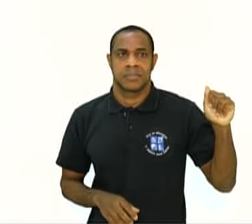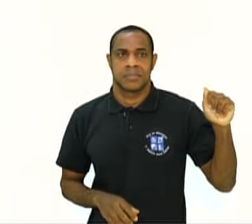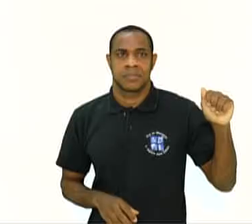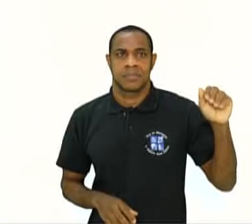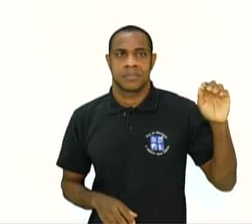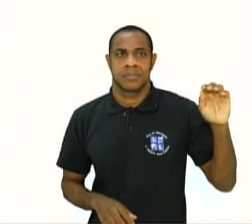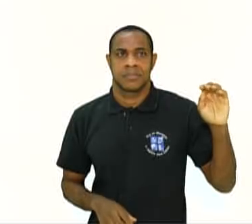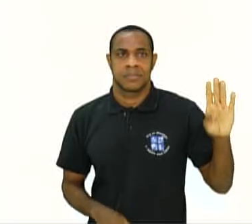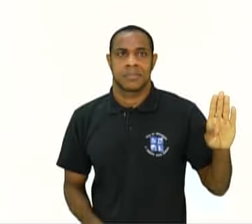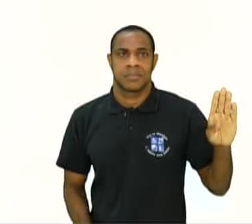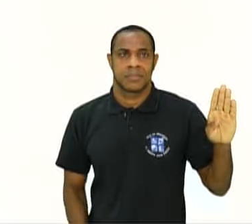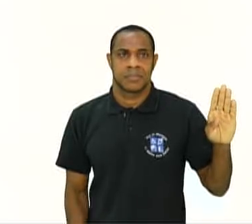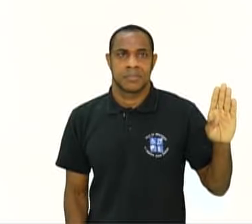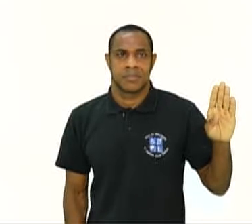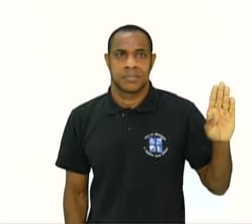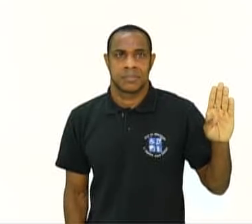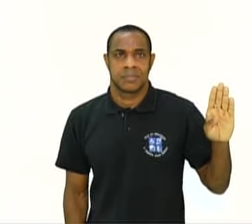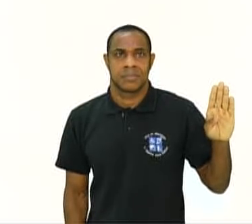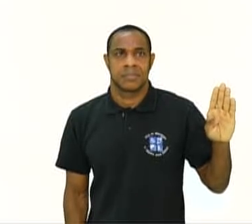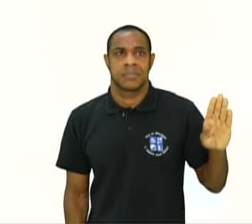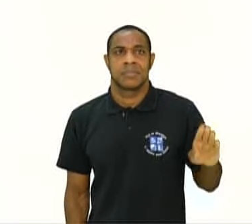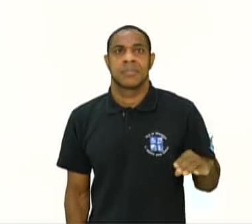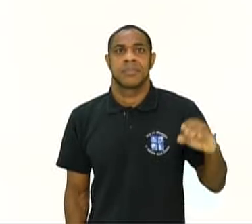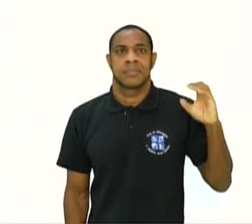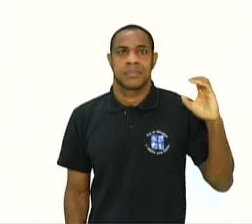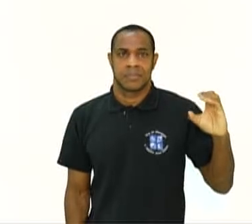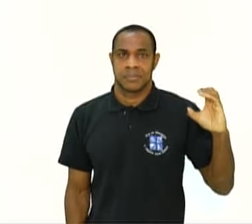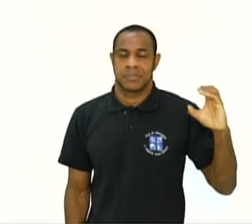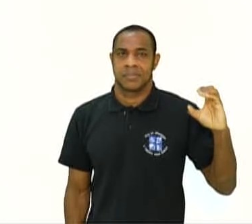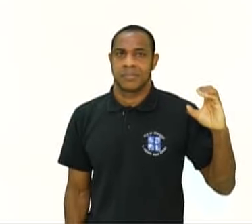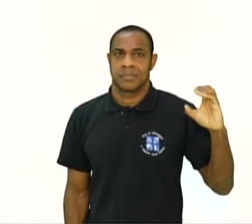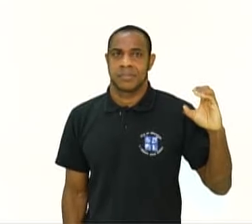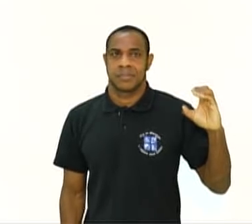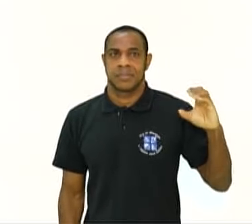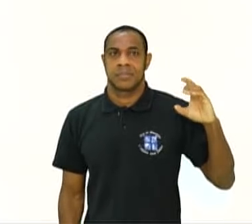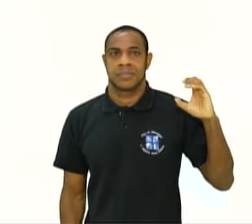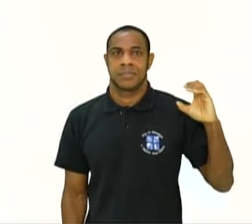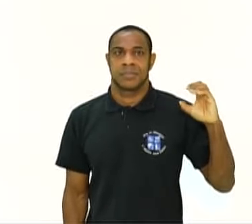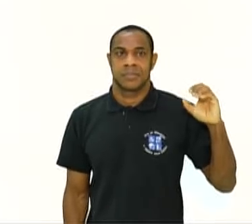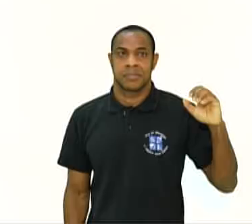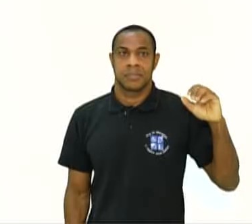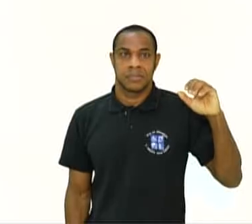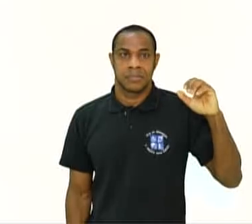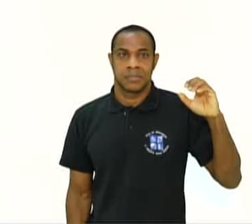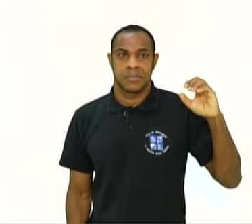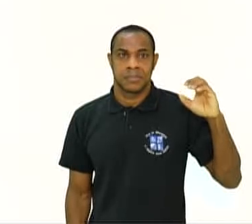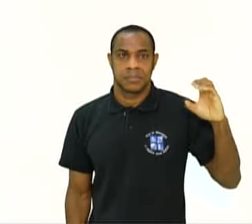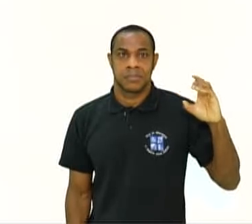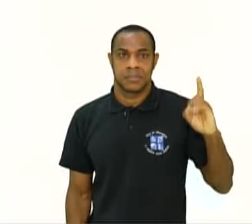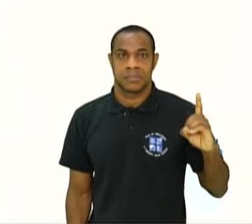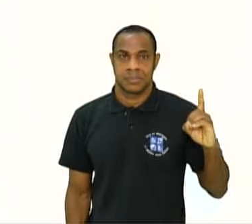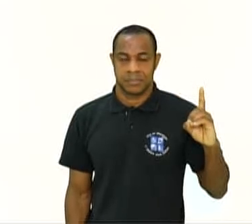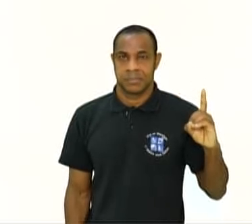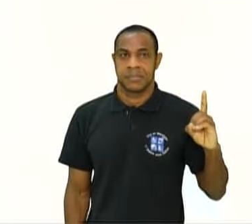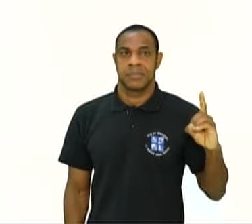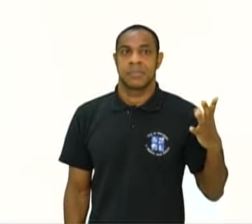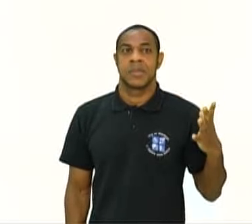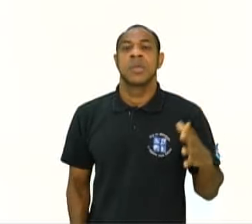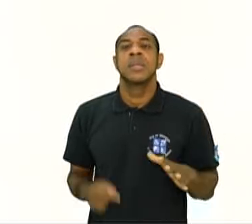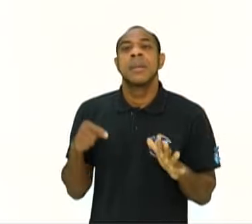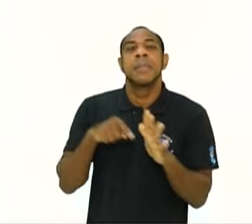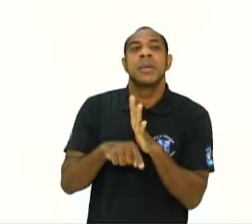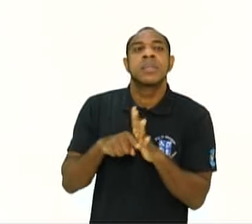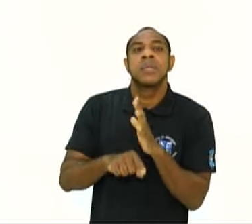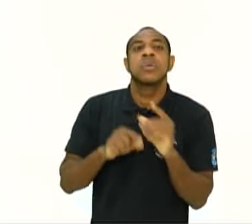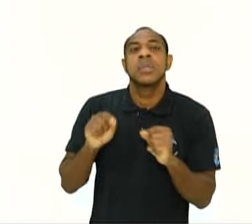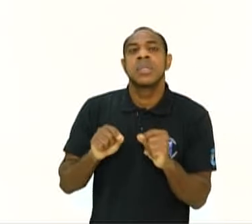Lower Transylvania, Hello, good evening ou Halloween. Então, ele está perguntando